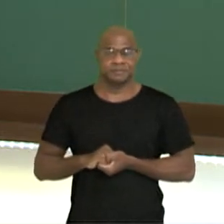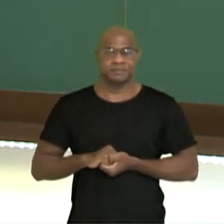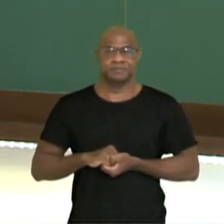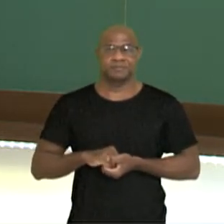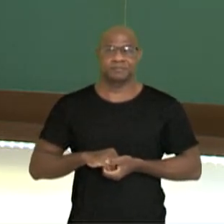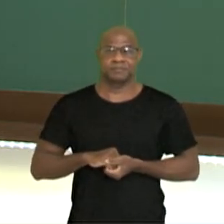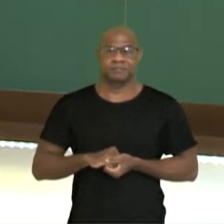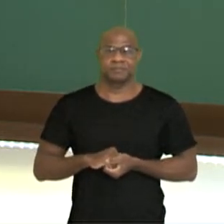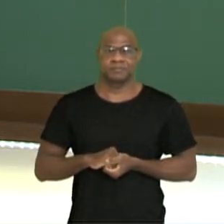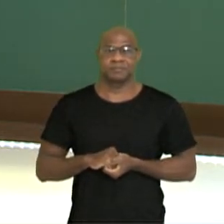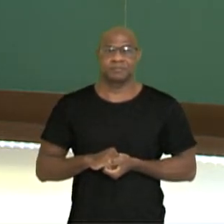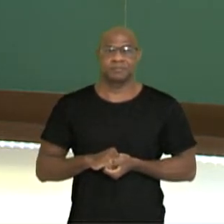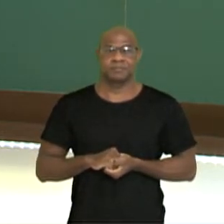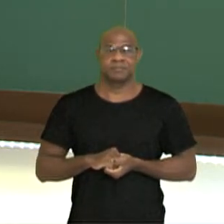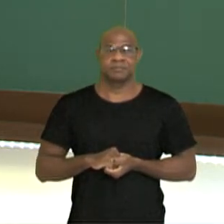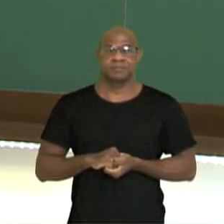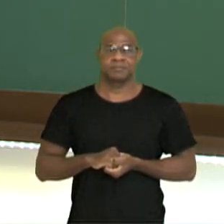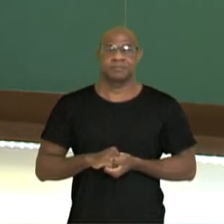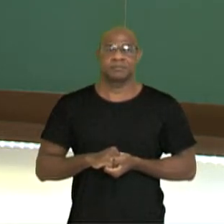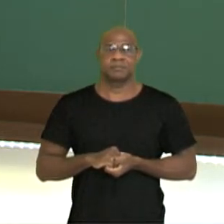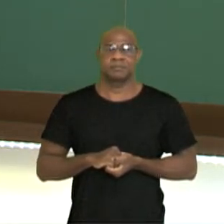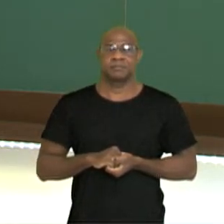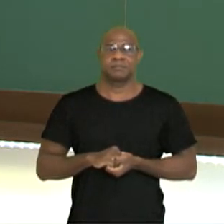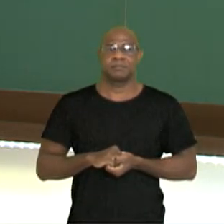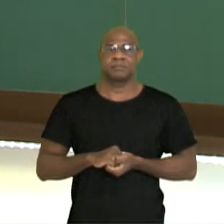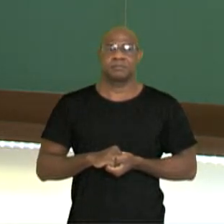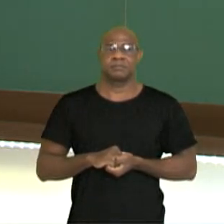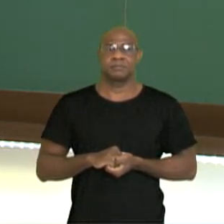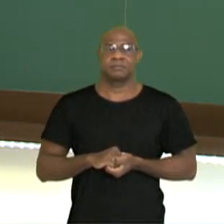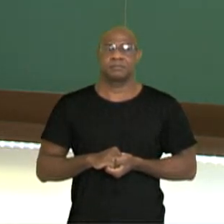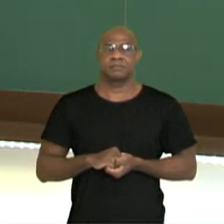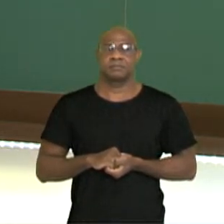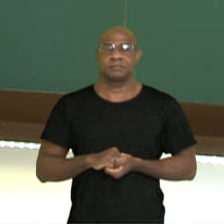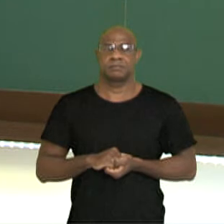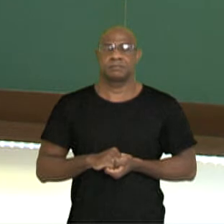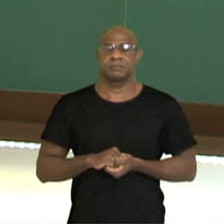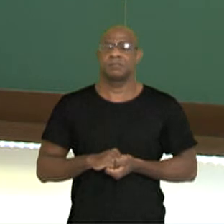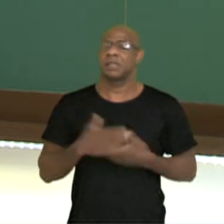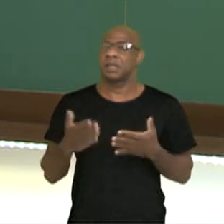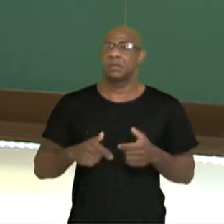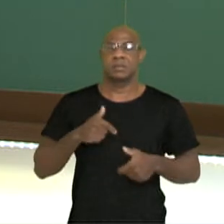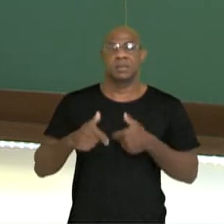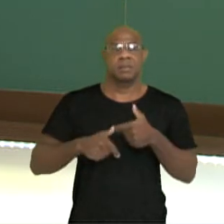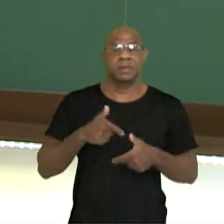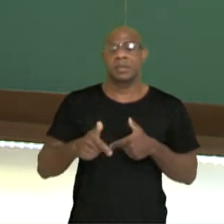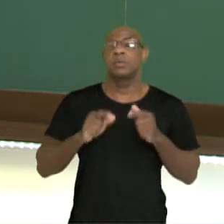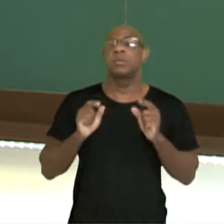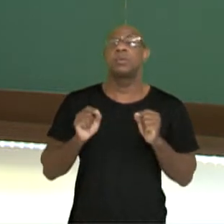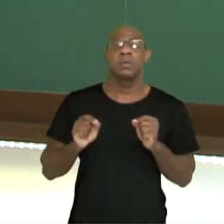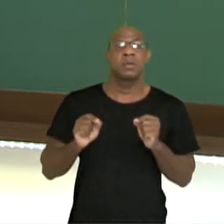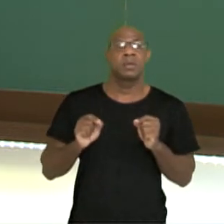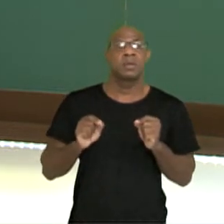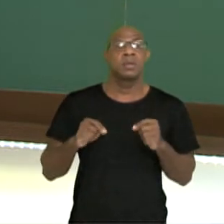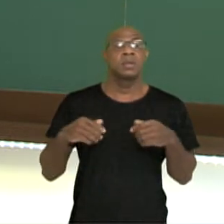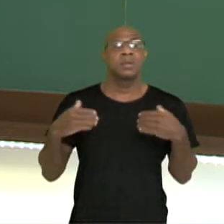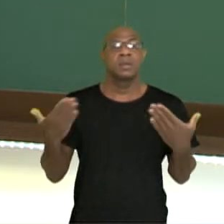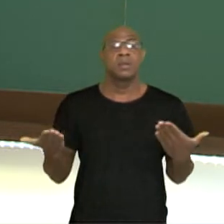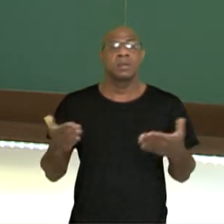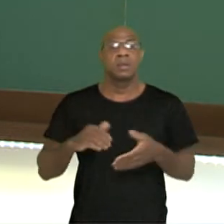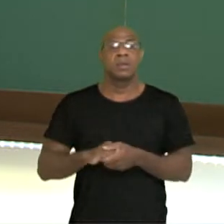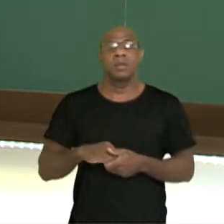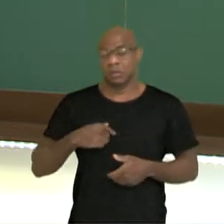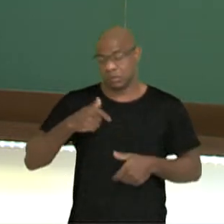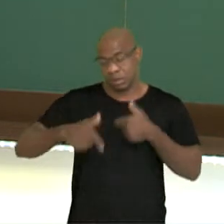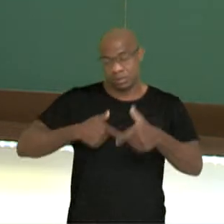day and I can heat my food up very fast with this invention, né? É o trabalho ele está dizendo, né? Desculpa, ele é o trabalho o dia